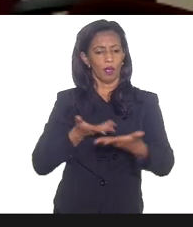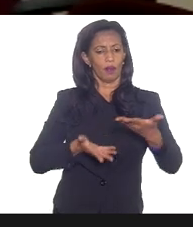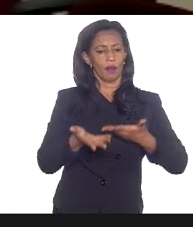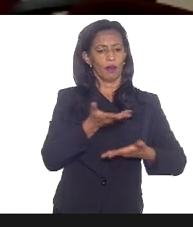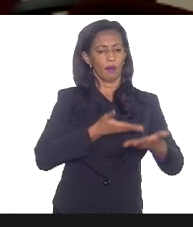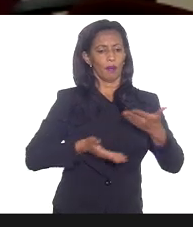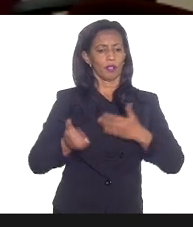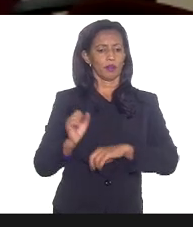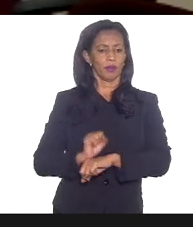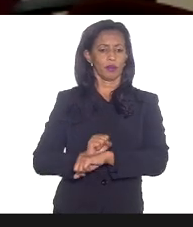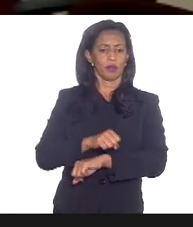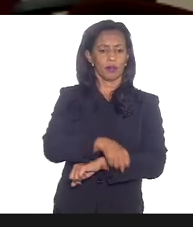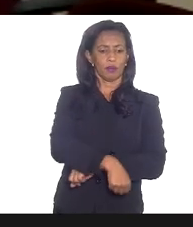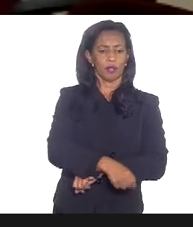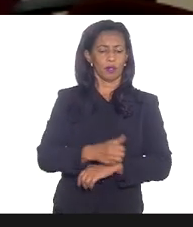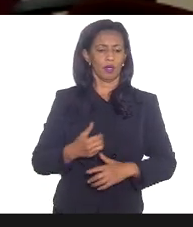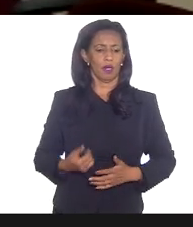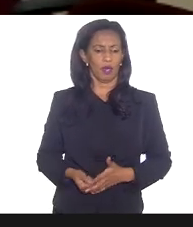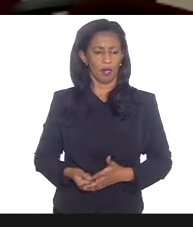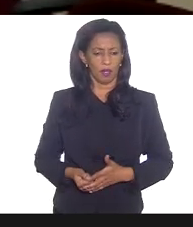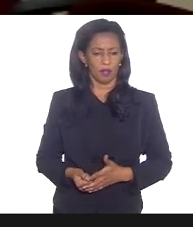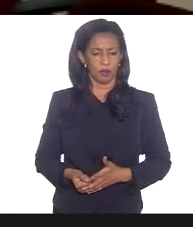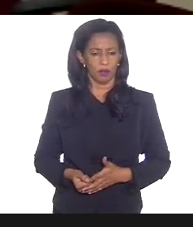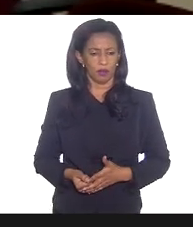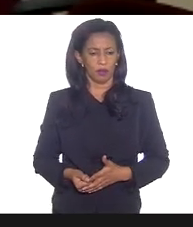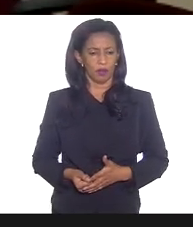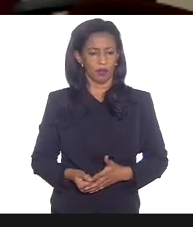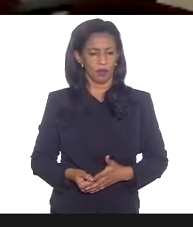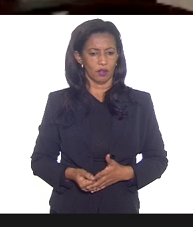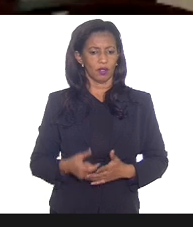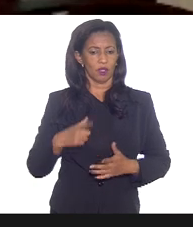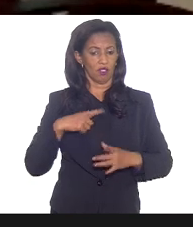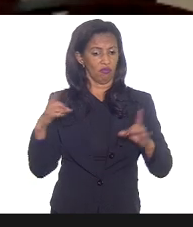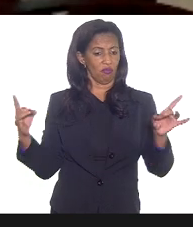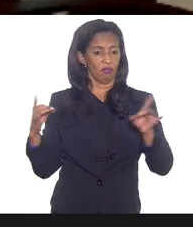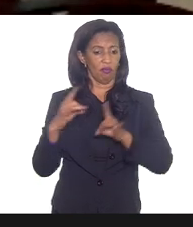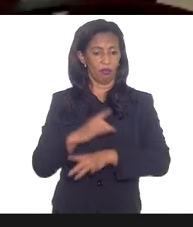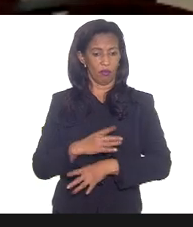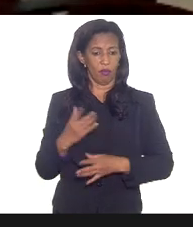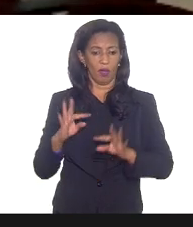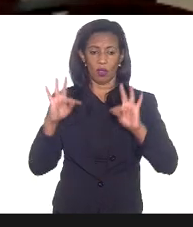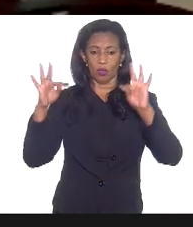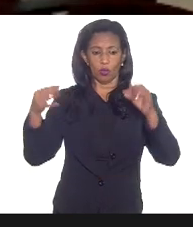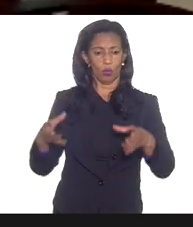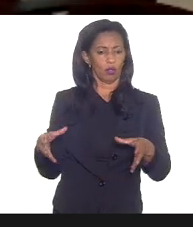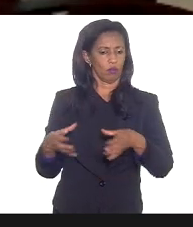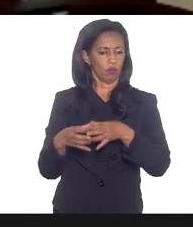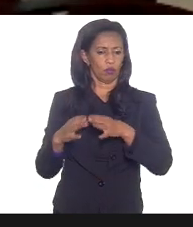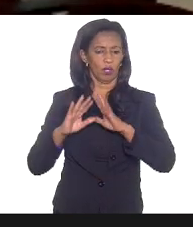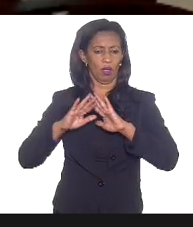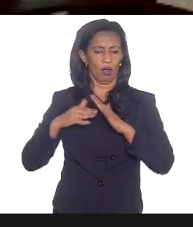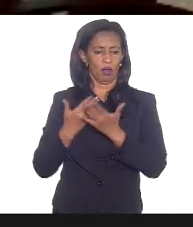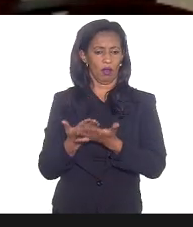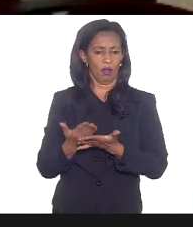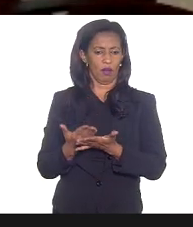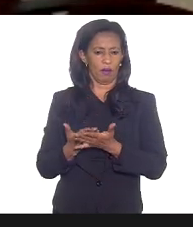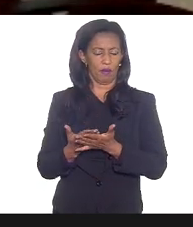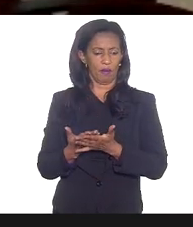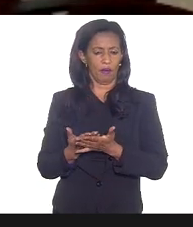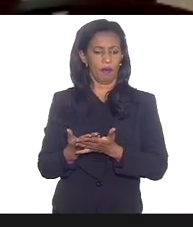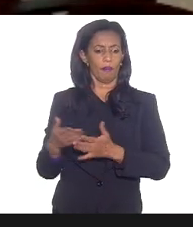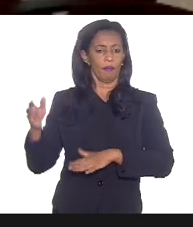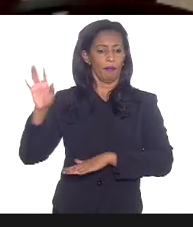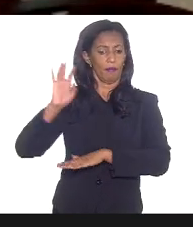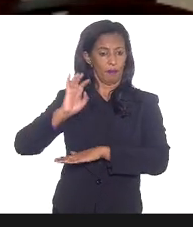nosso seminário, né, em que esses dados serão expostos, né, para toda a comunidade escolar, para a rede, para